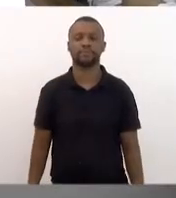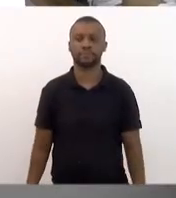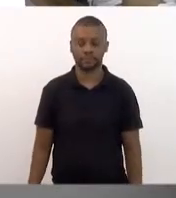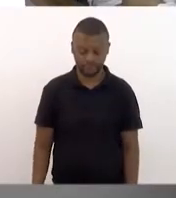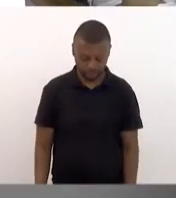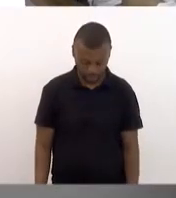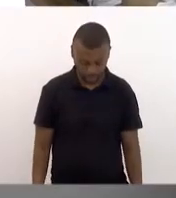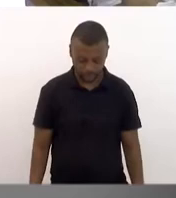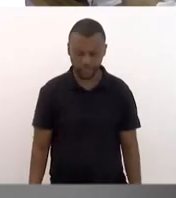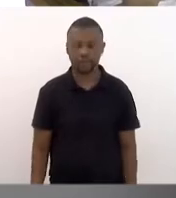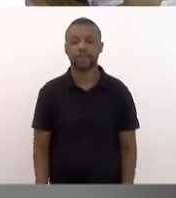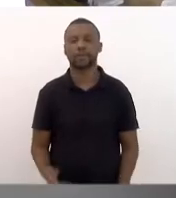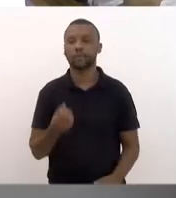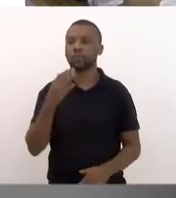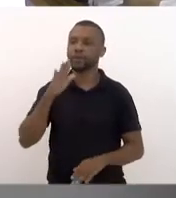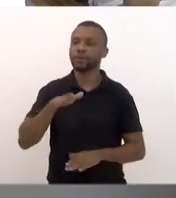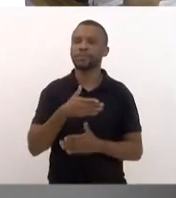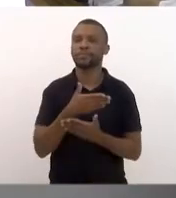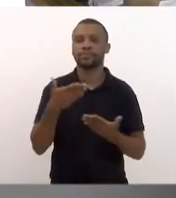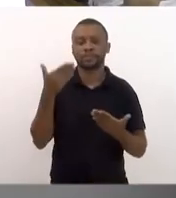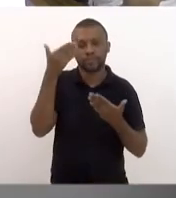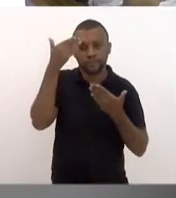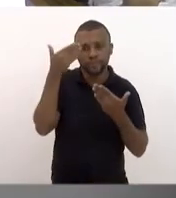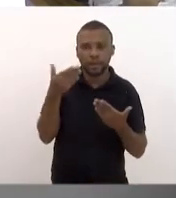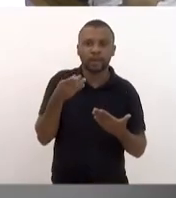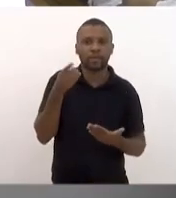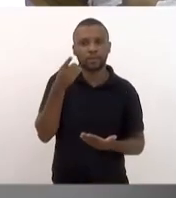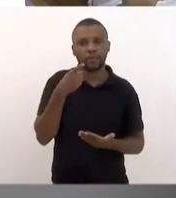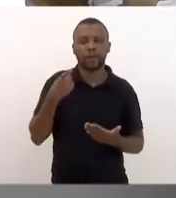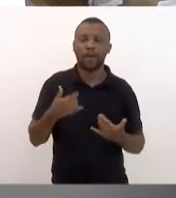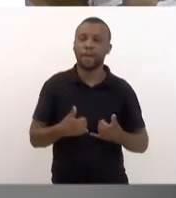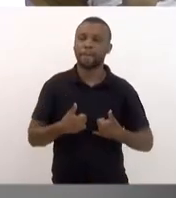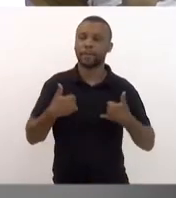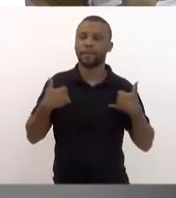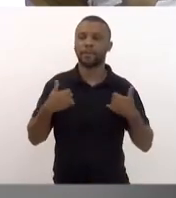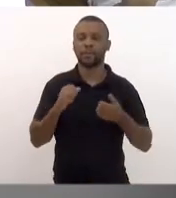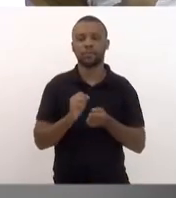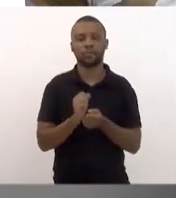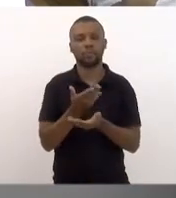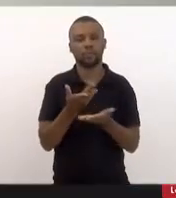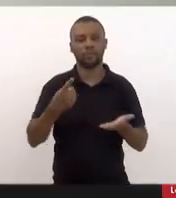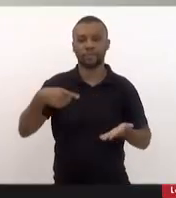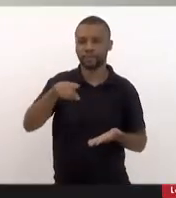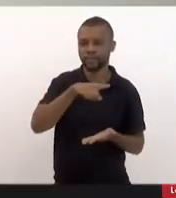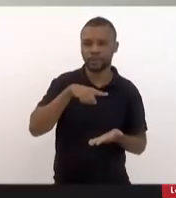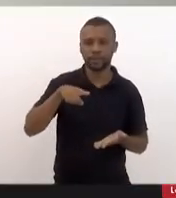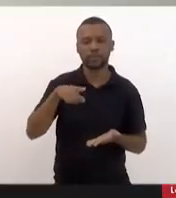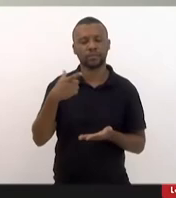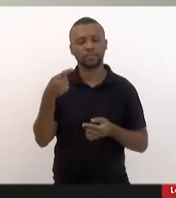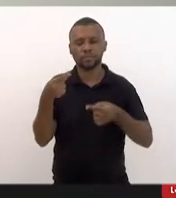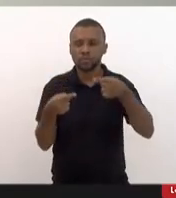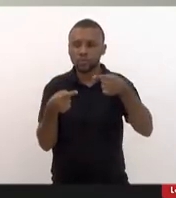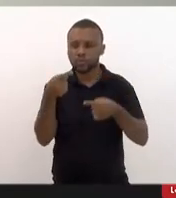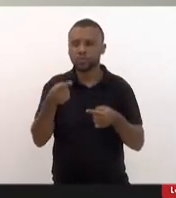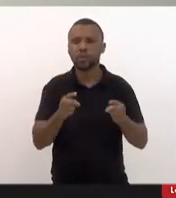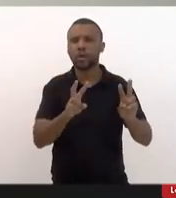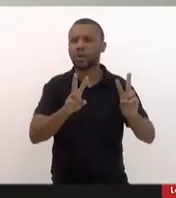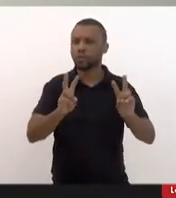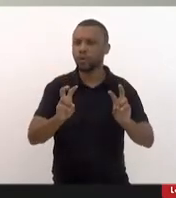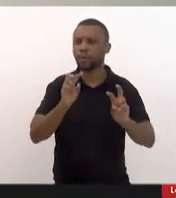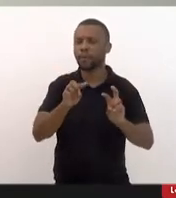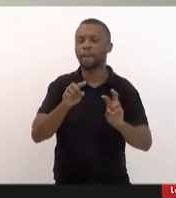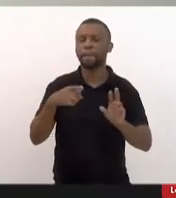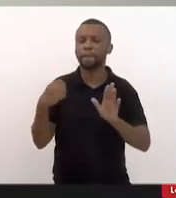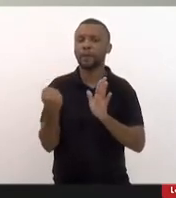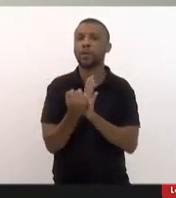Obrigado, deputado. Boa tarde a todos. É um prazer estar aqui participando com os senhores, discutindo sobre um artigo que é um pleito